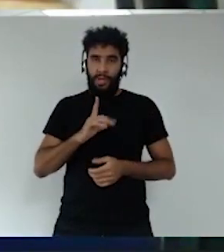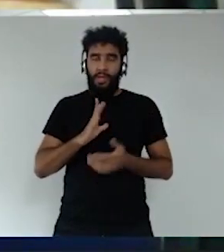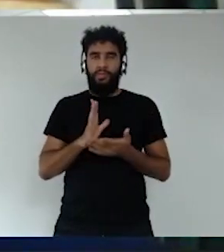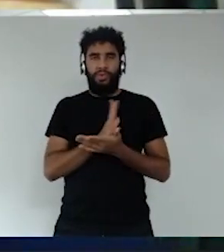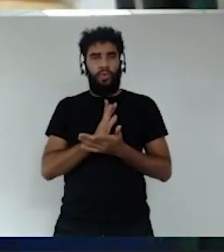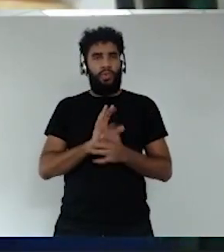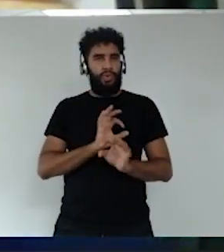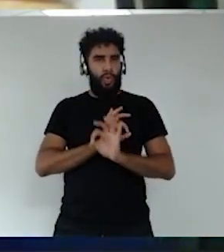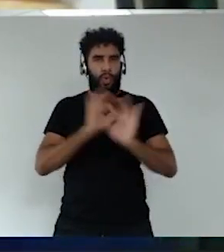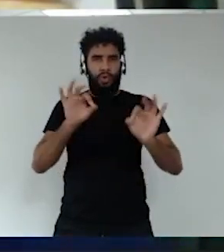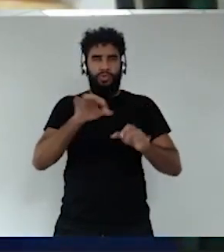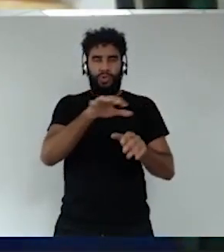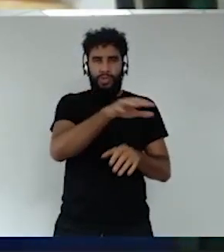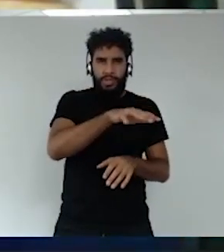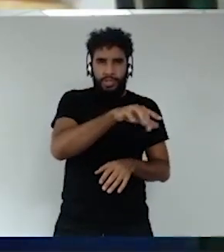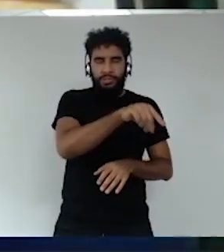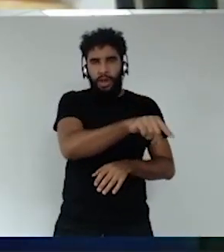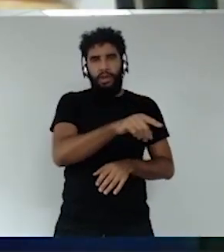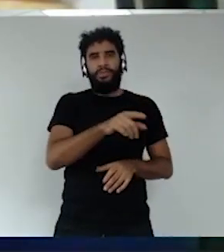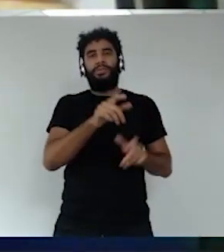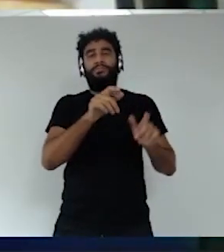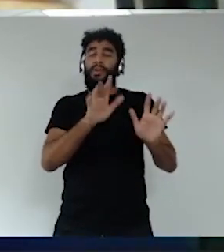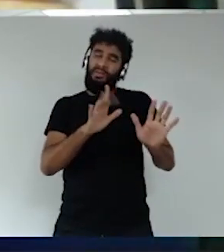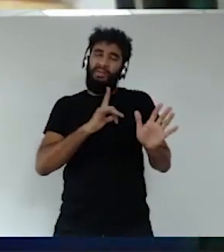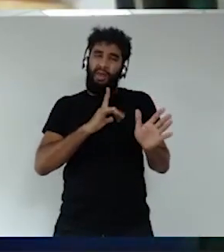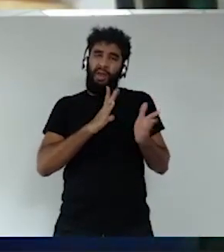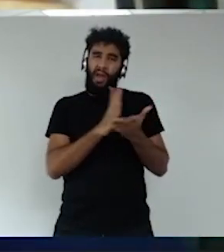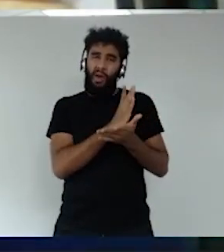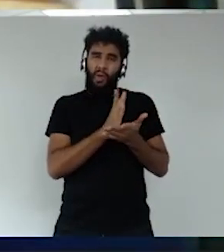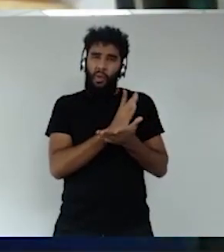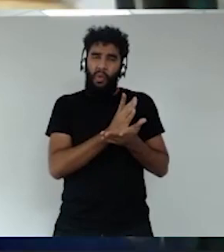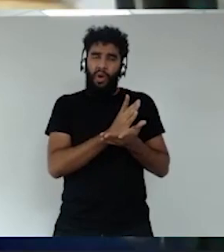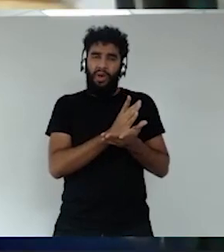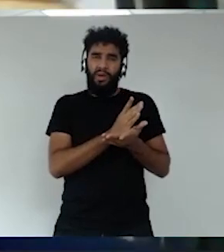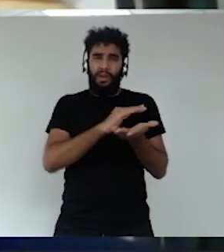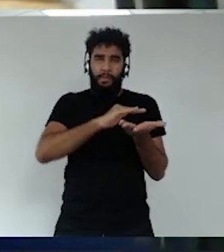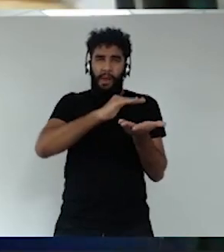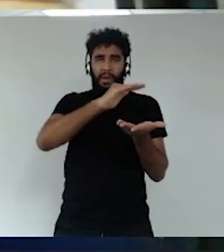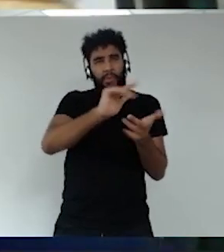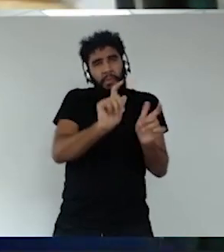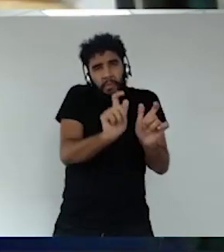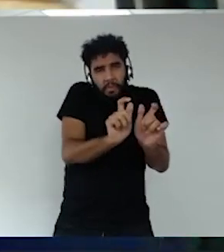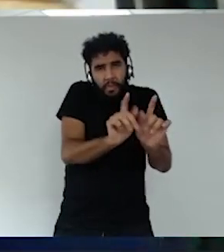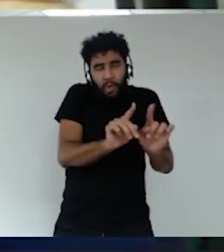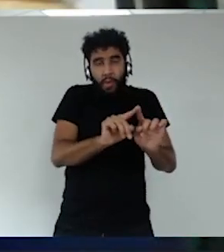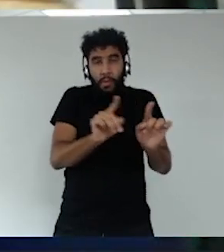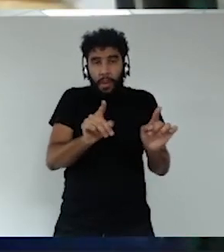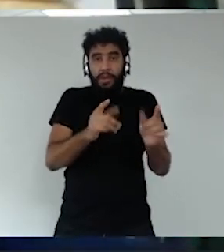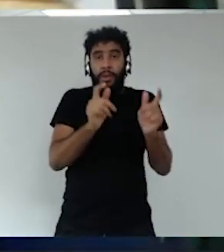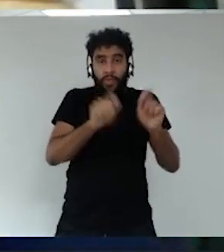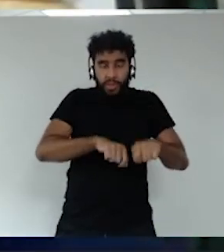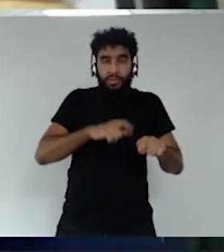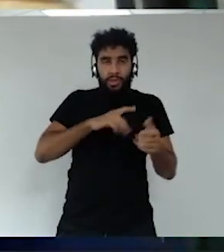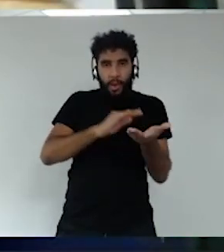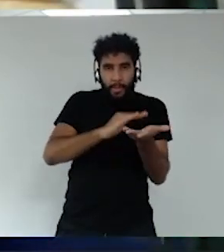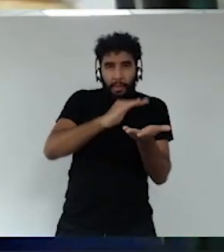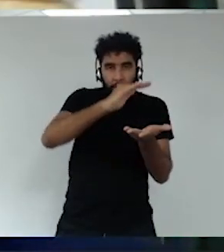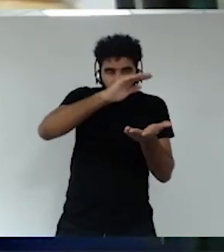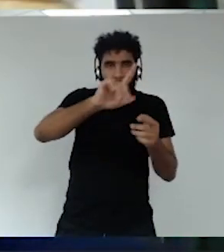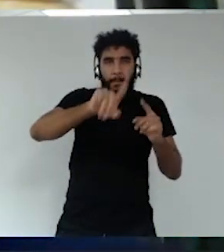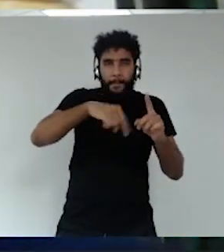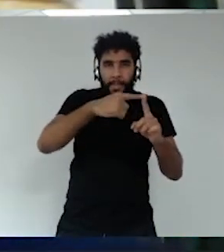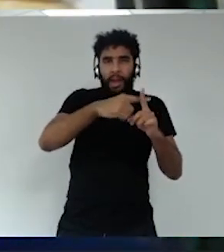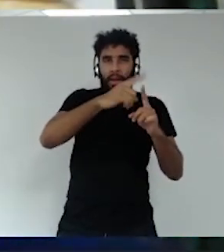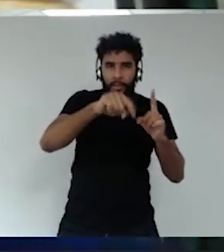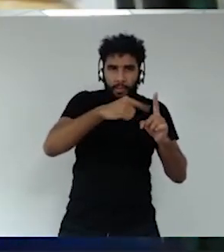no Brasil, com uma demanda relativamente pequena, com a capacidade enorme de absorver milhares e milhões de casos